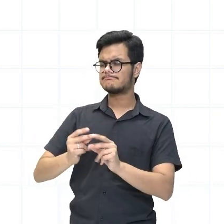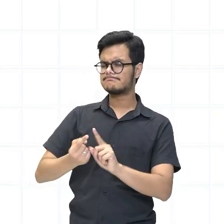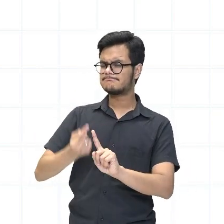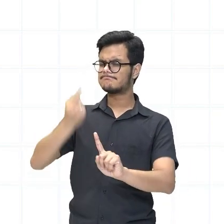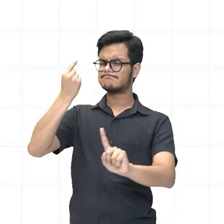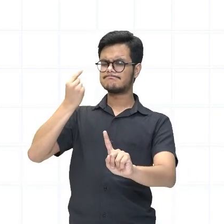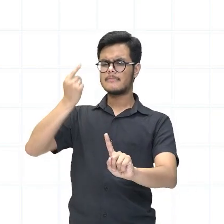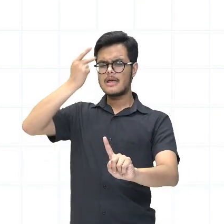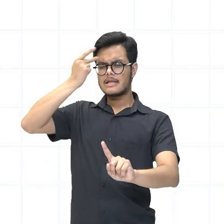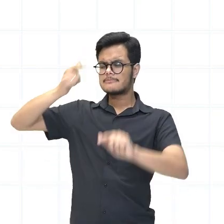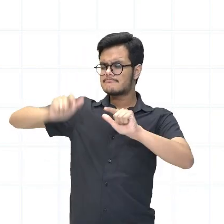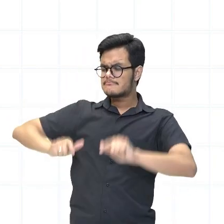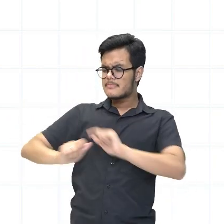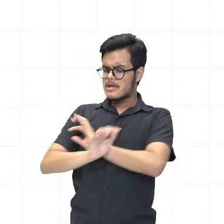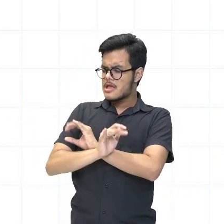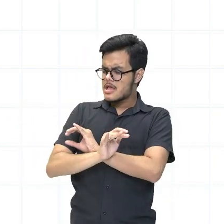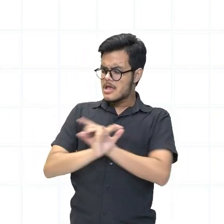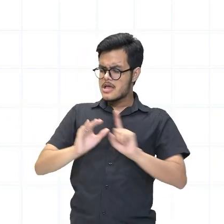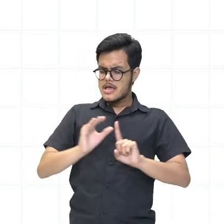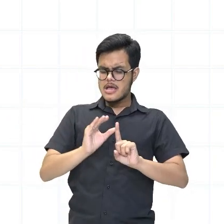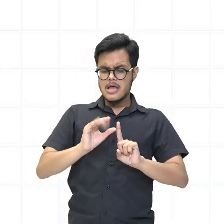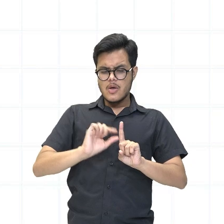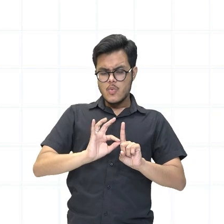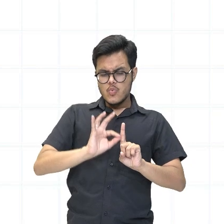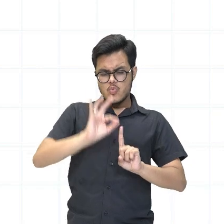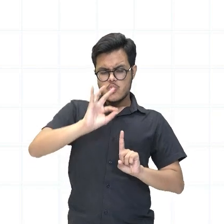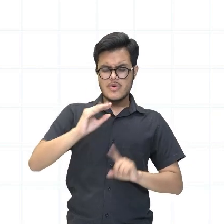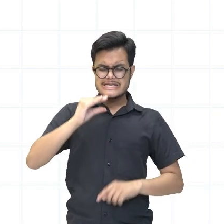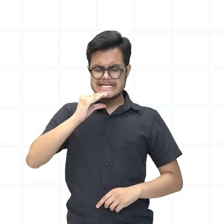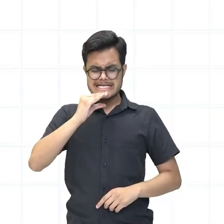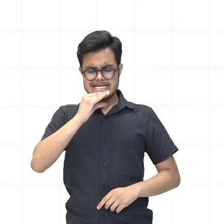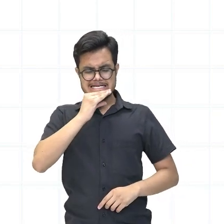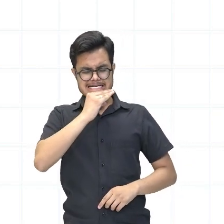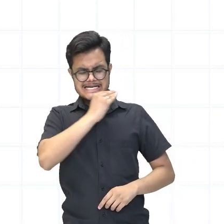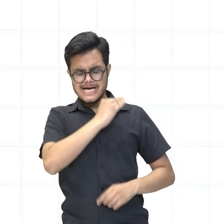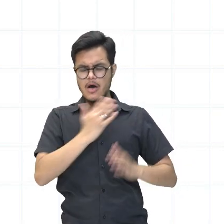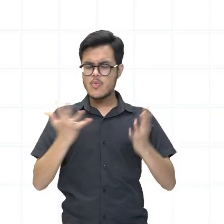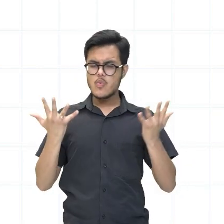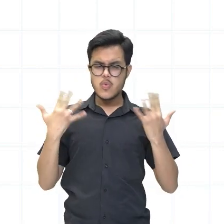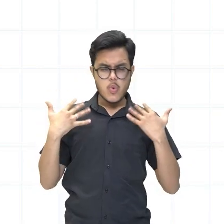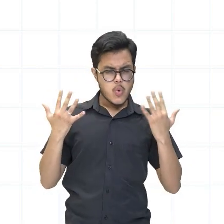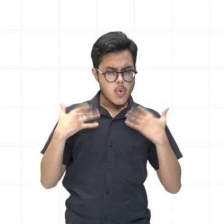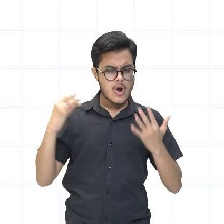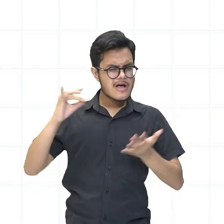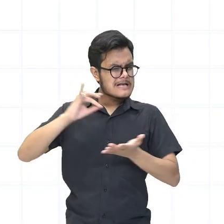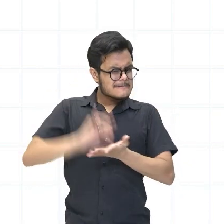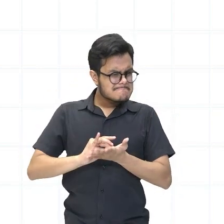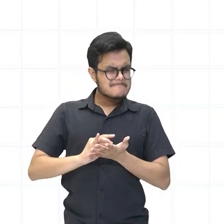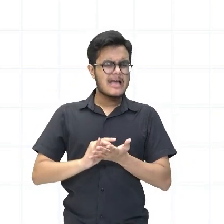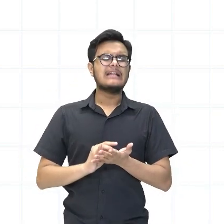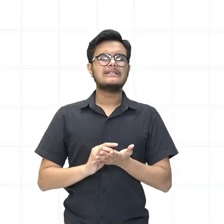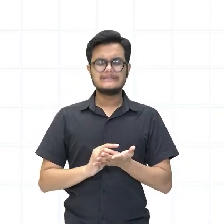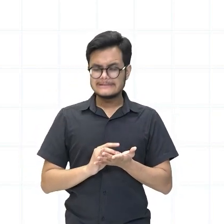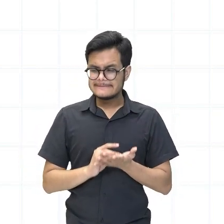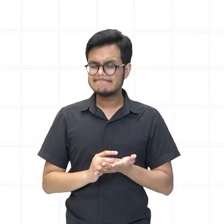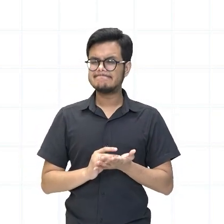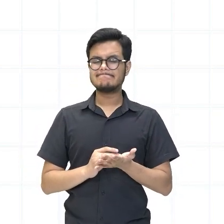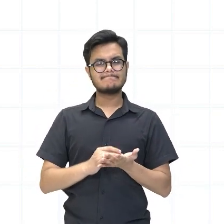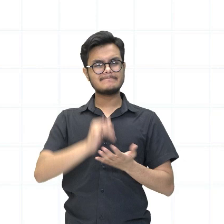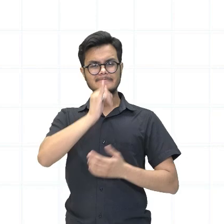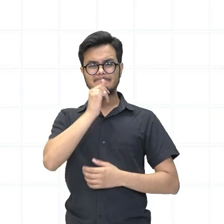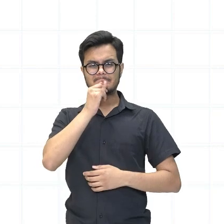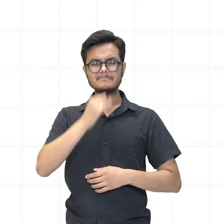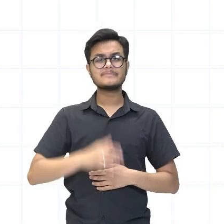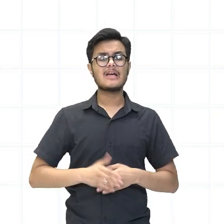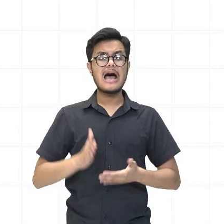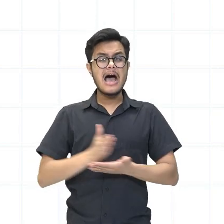registrou os dias mais quentes do ano em uma onda histórica de calor, seguidos por quedas bruscas